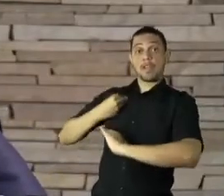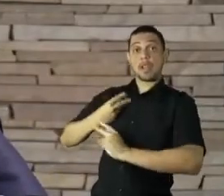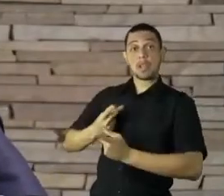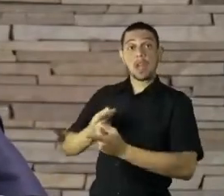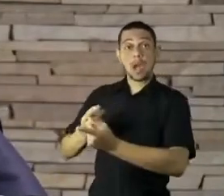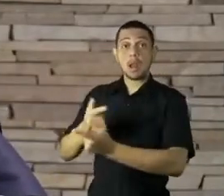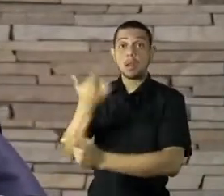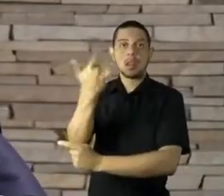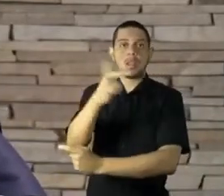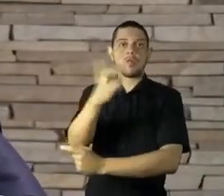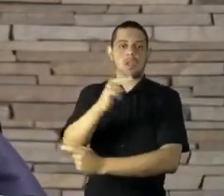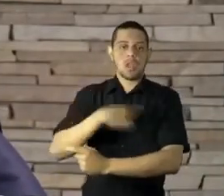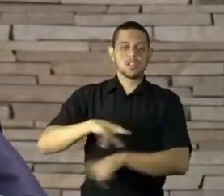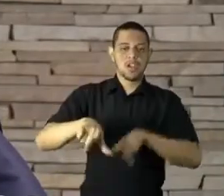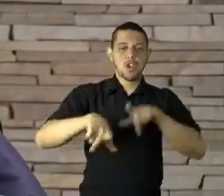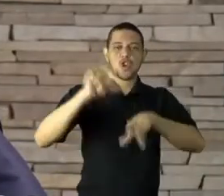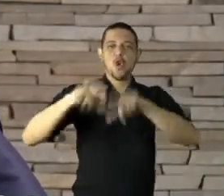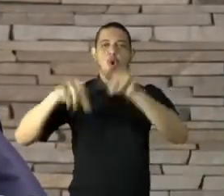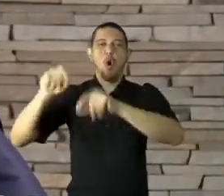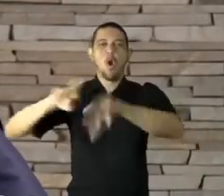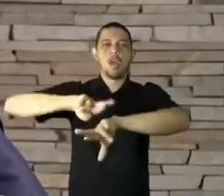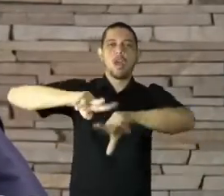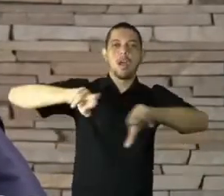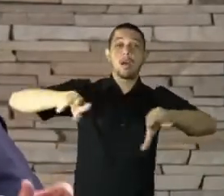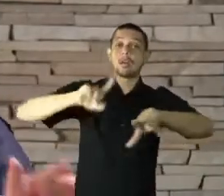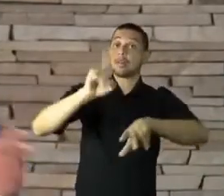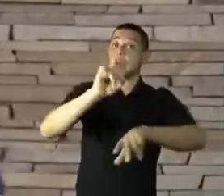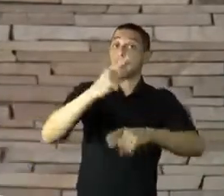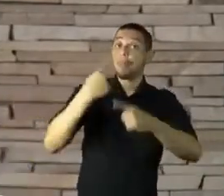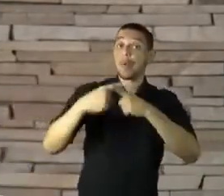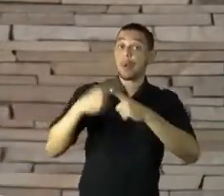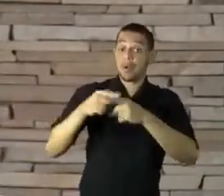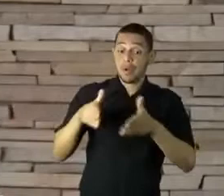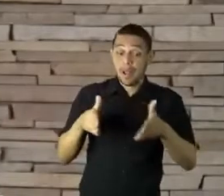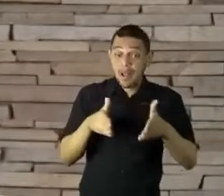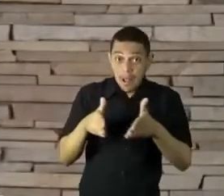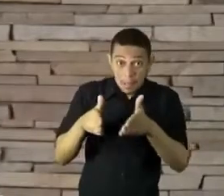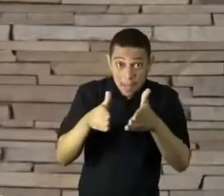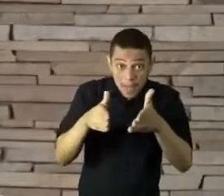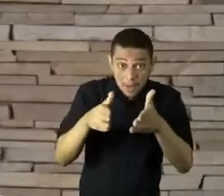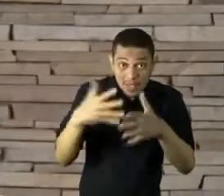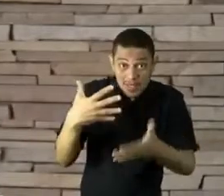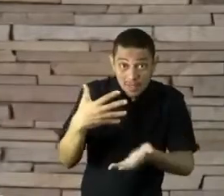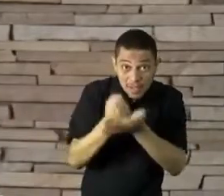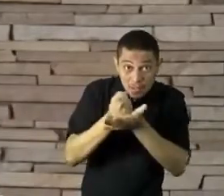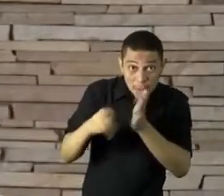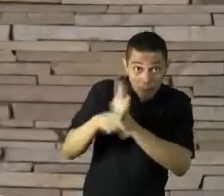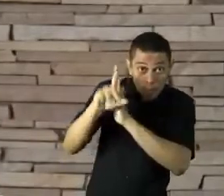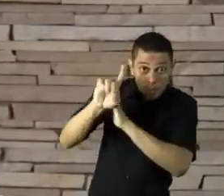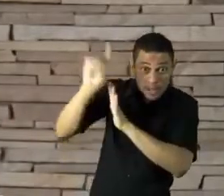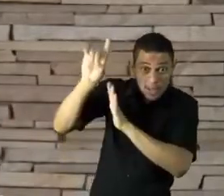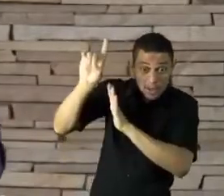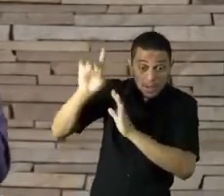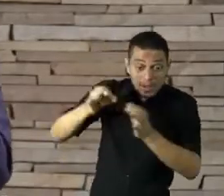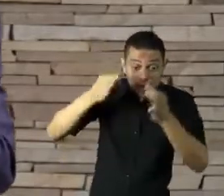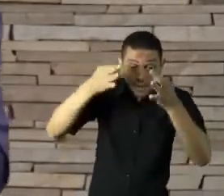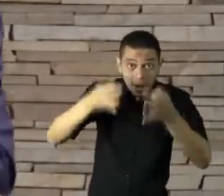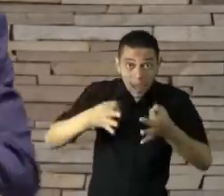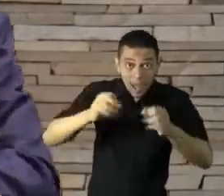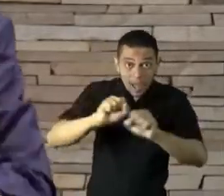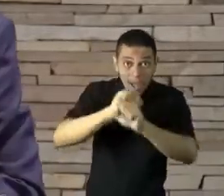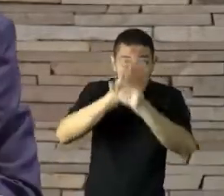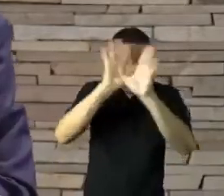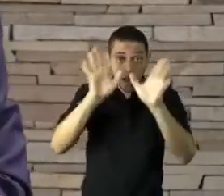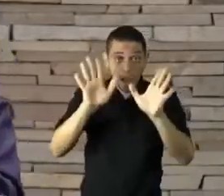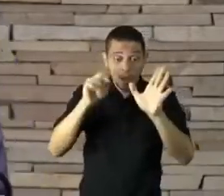escolhas o caminho de Deus o caminho da salvação ele está claramente demarcado e ele está